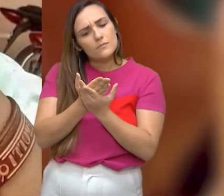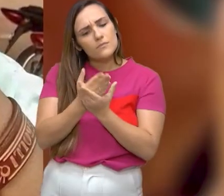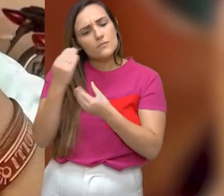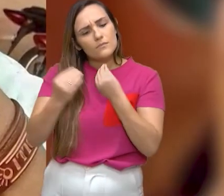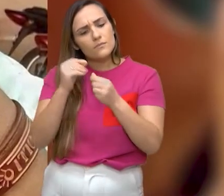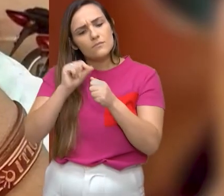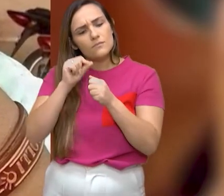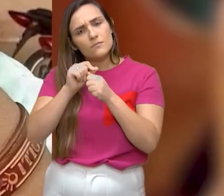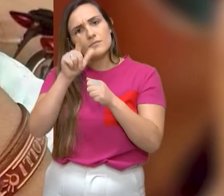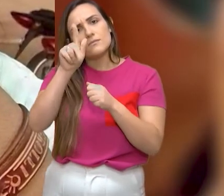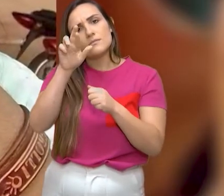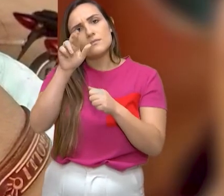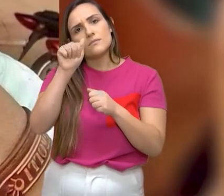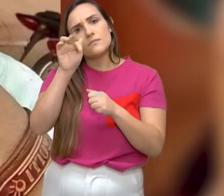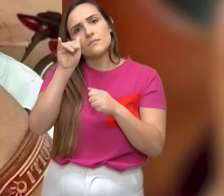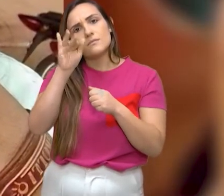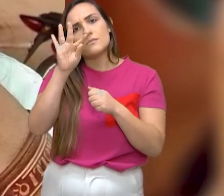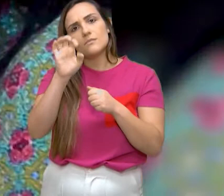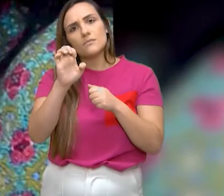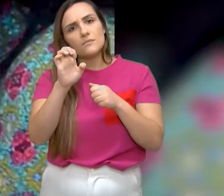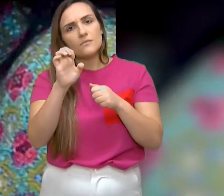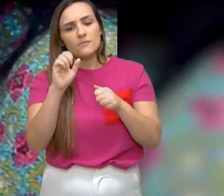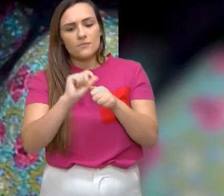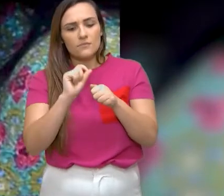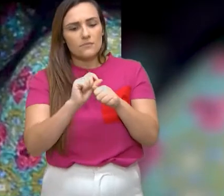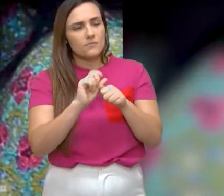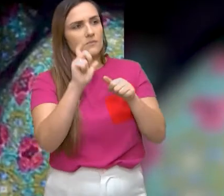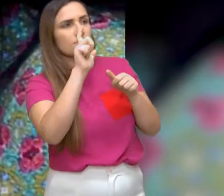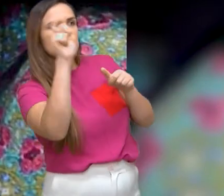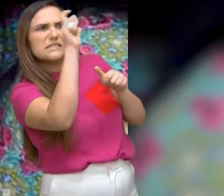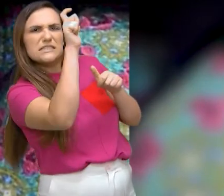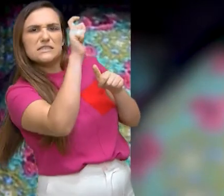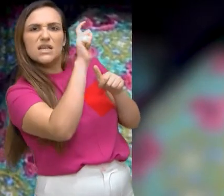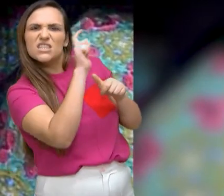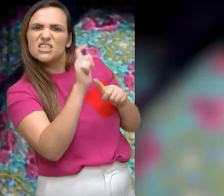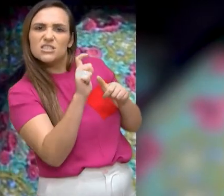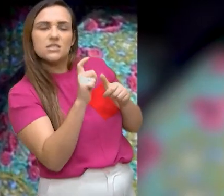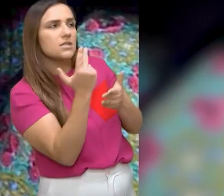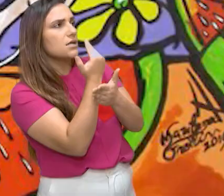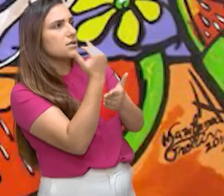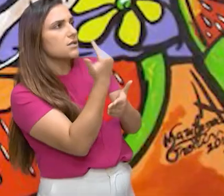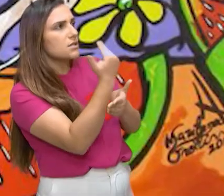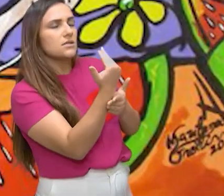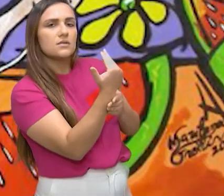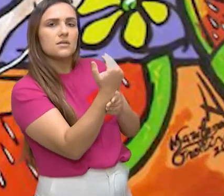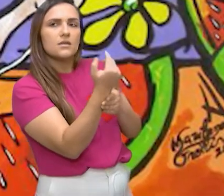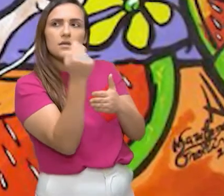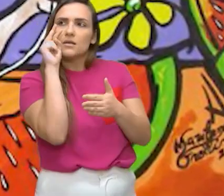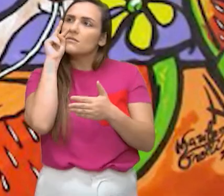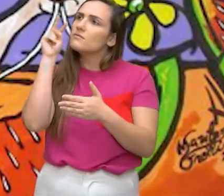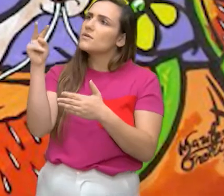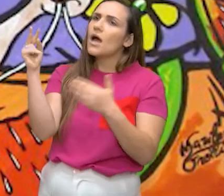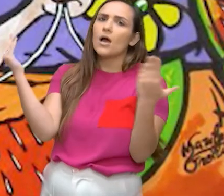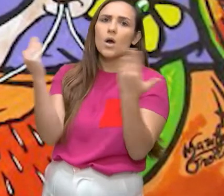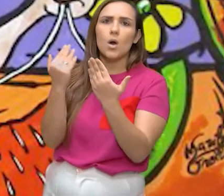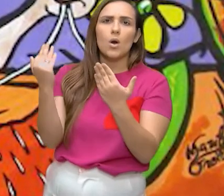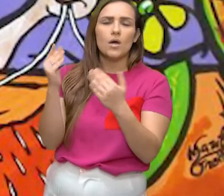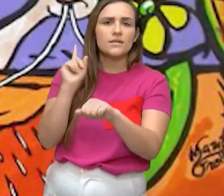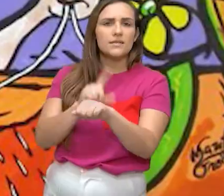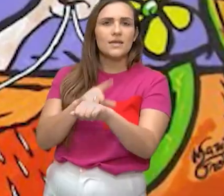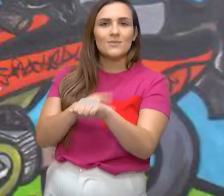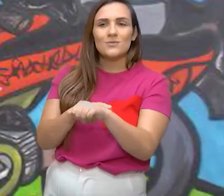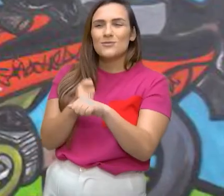a pesquisar e estudar o universo do grafite e as técnicas de domínio do spray. Seu estilo está ligado aos